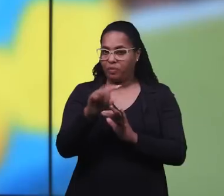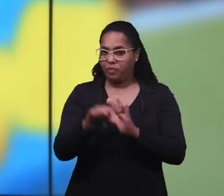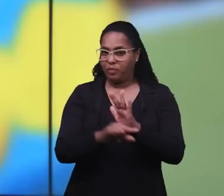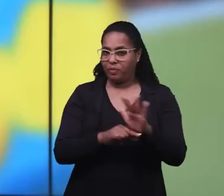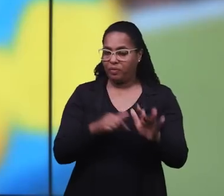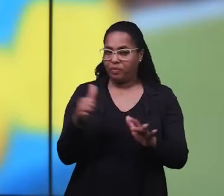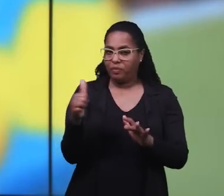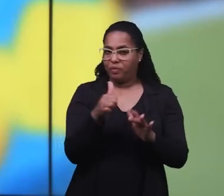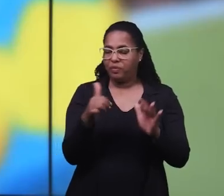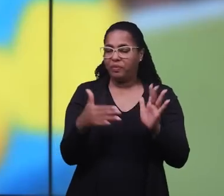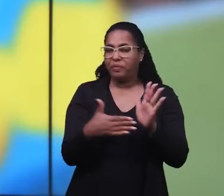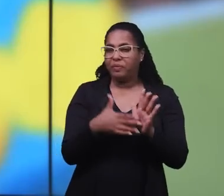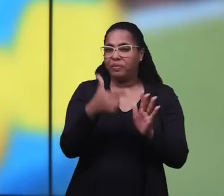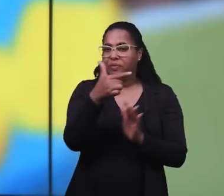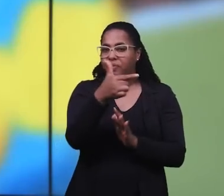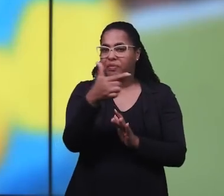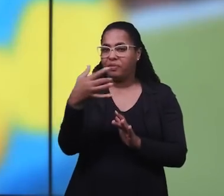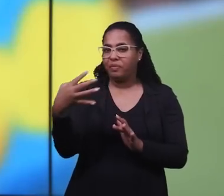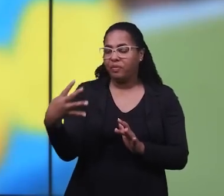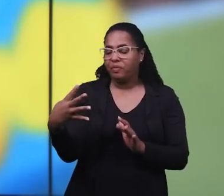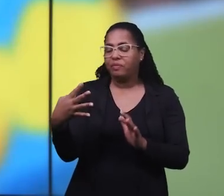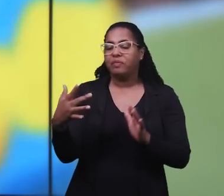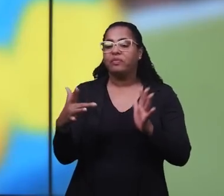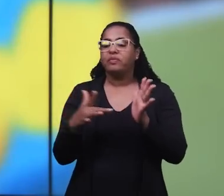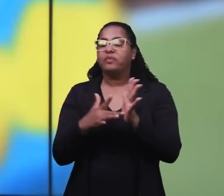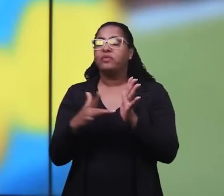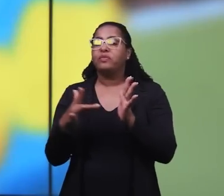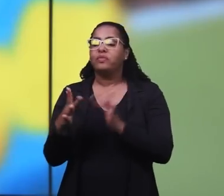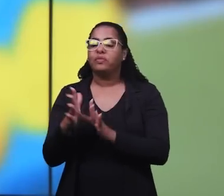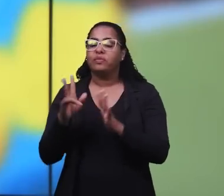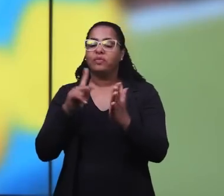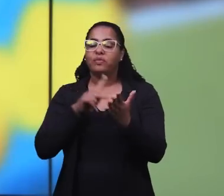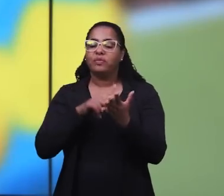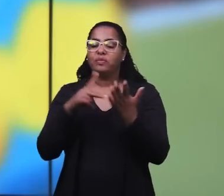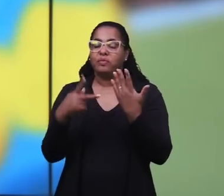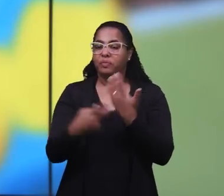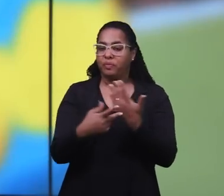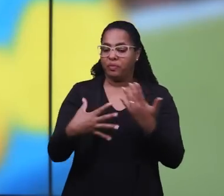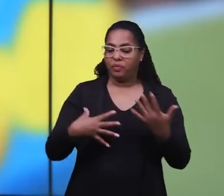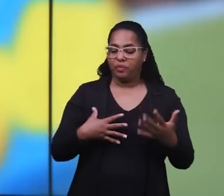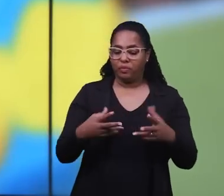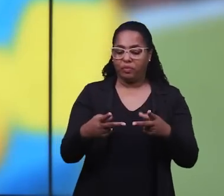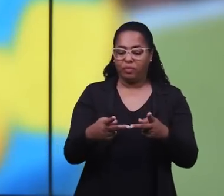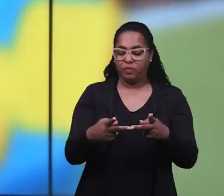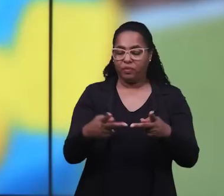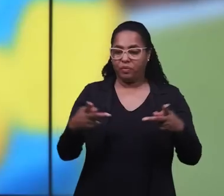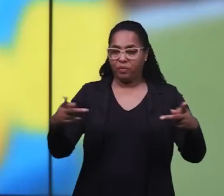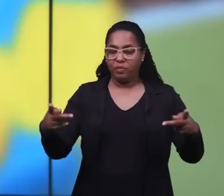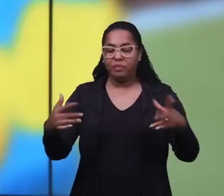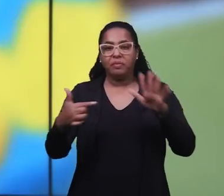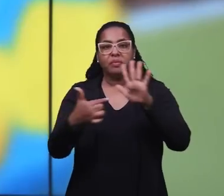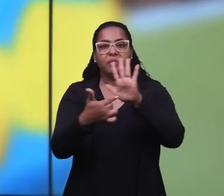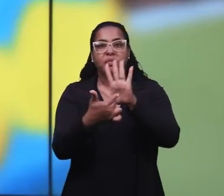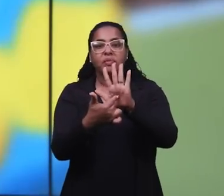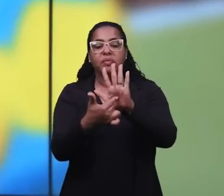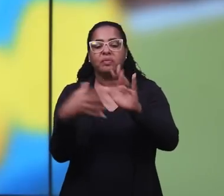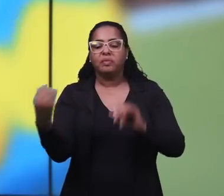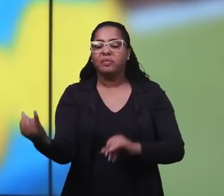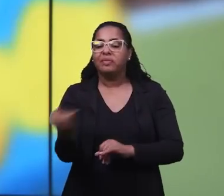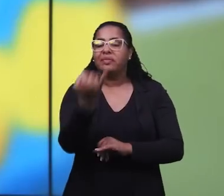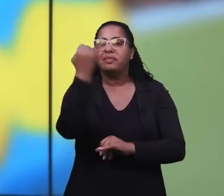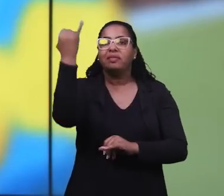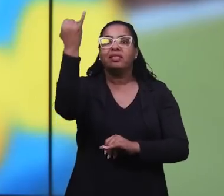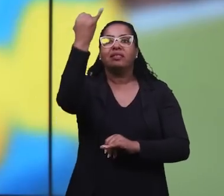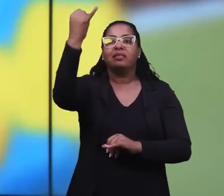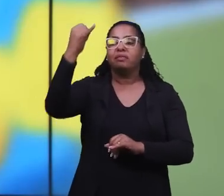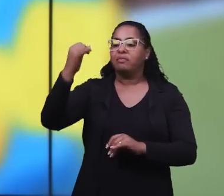de 11 a 24, Jesus contou a parábola do filho pródigo, nos mostrando a importância